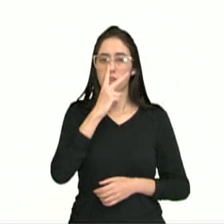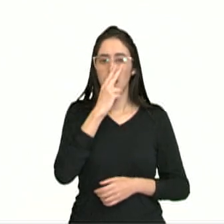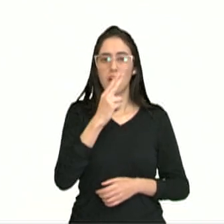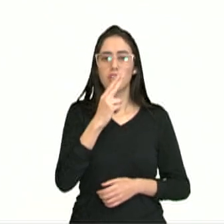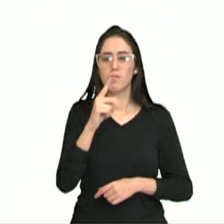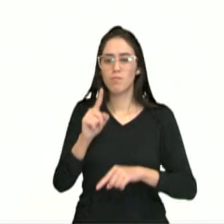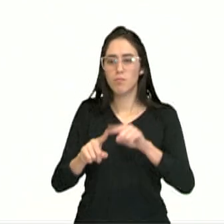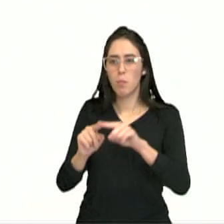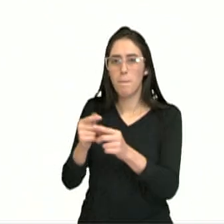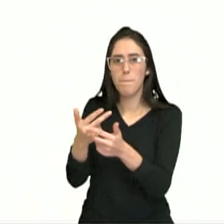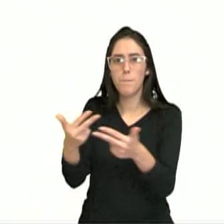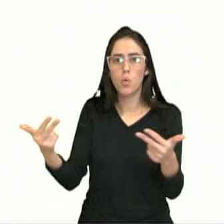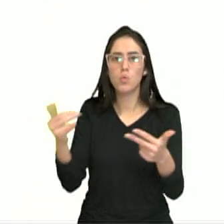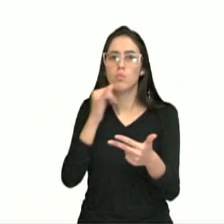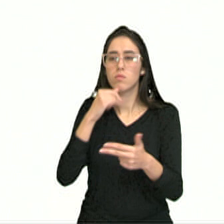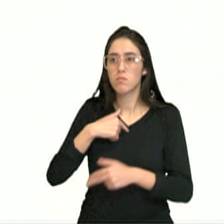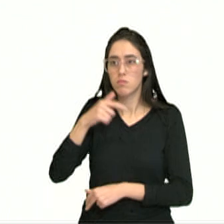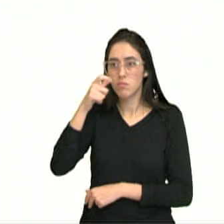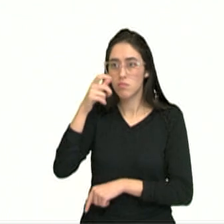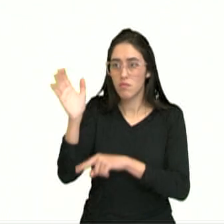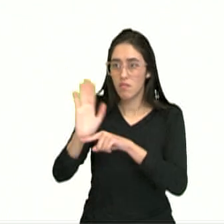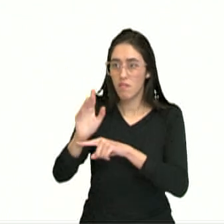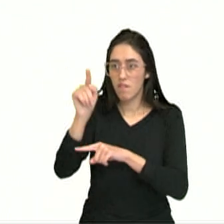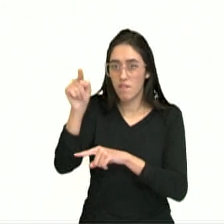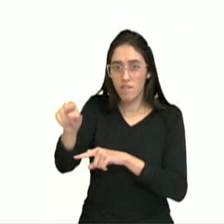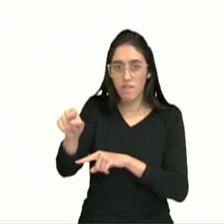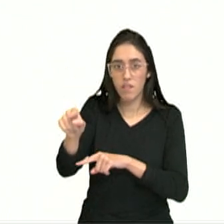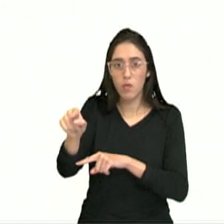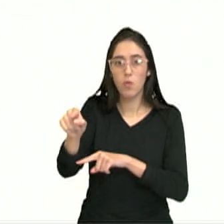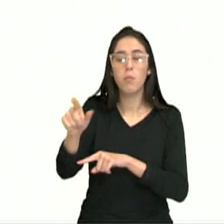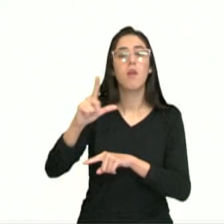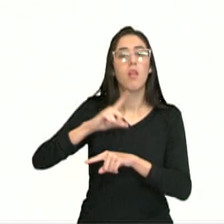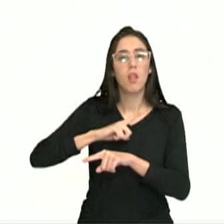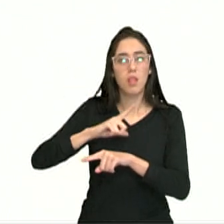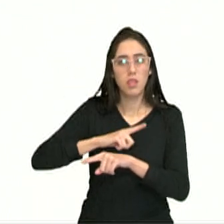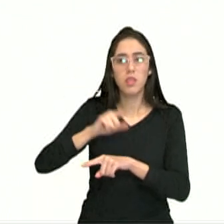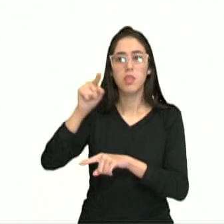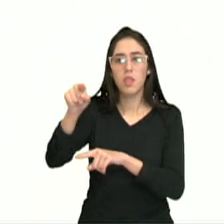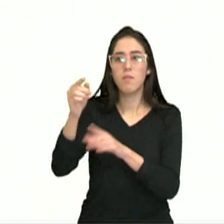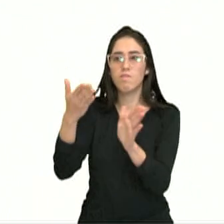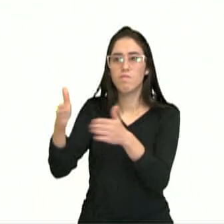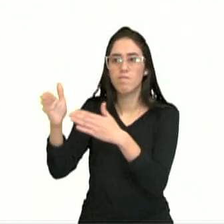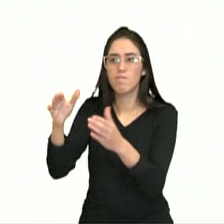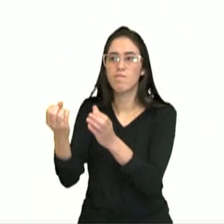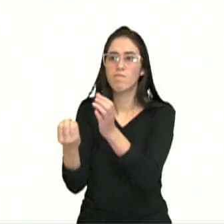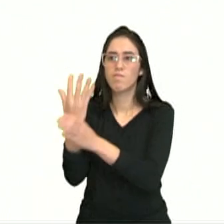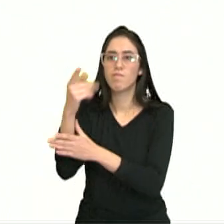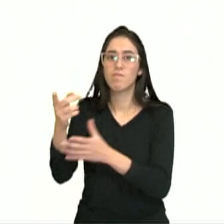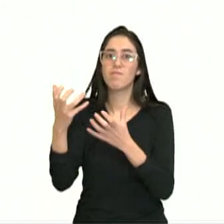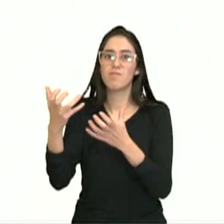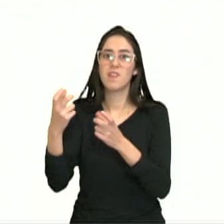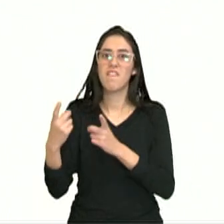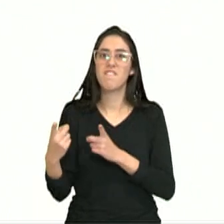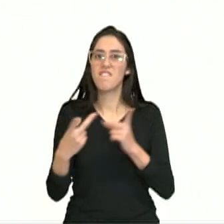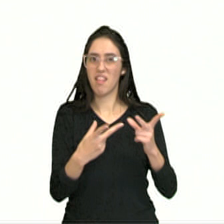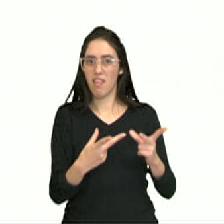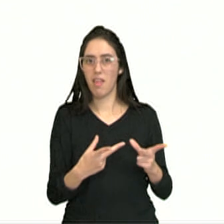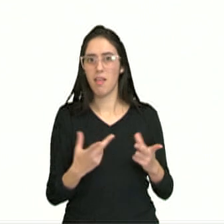tá? Então, eu estou assistindo um filme, eu estou assistindo algo que foi produzido como mercadoria, aquilo está sendo